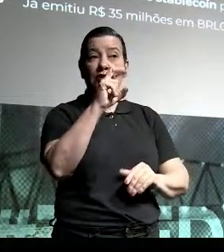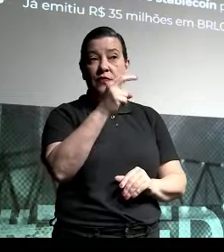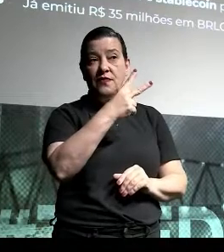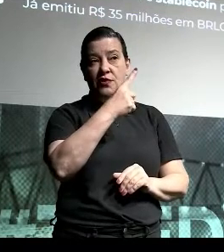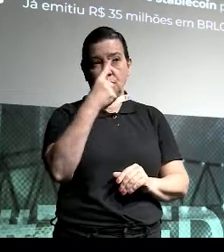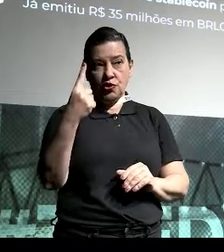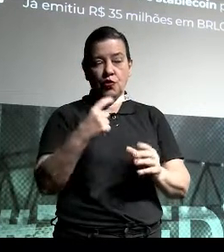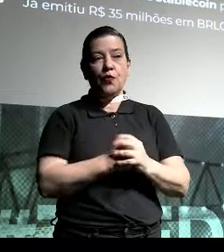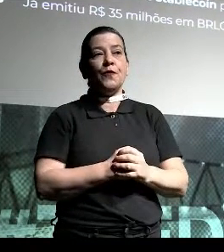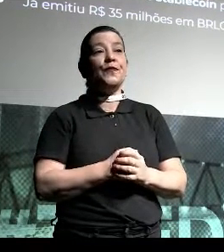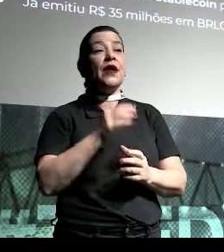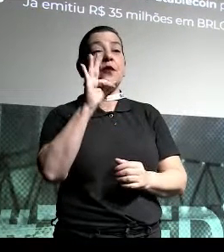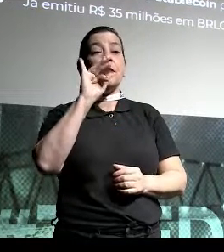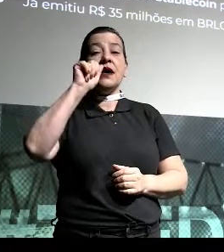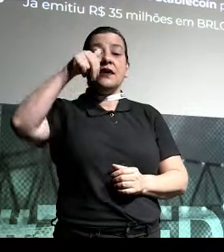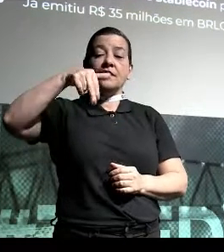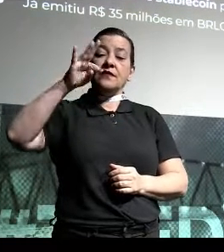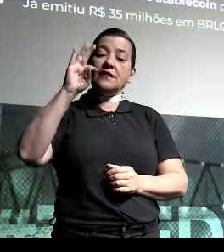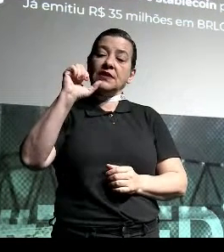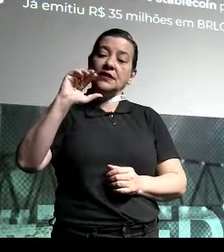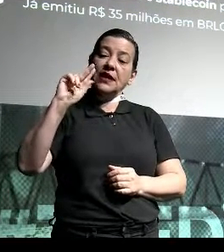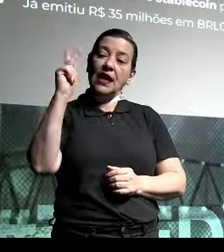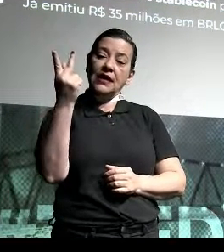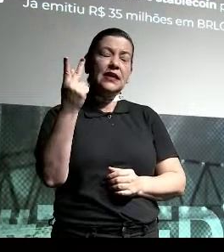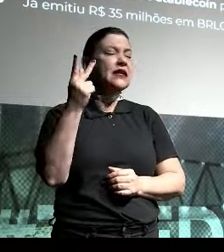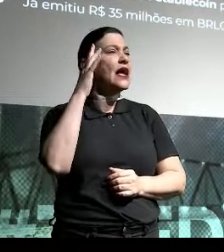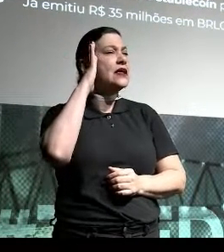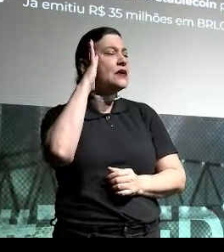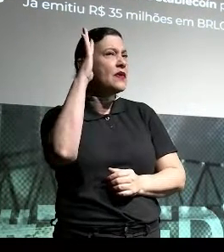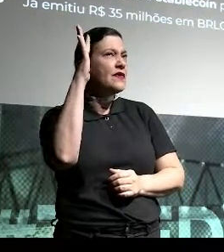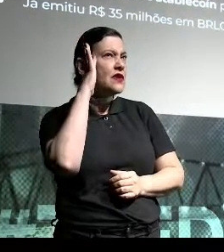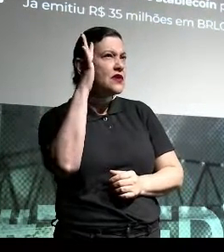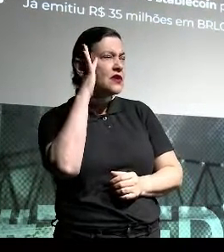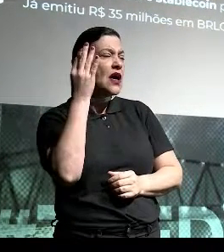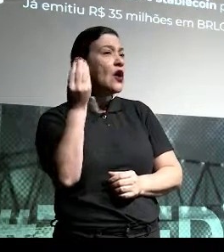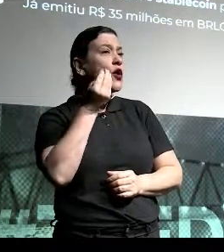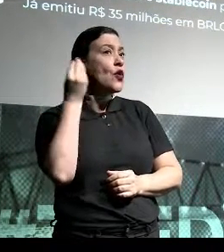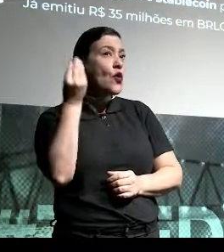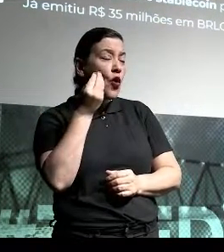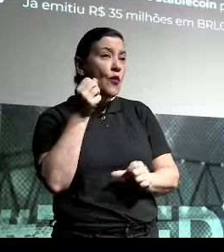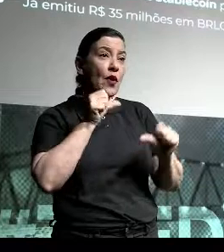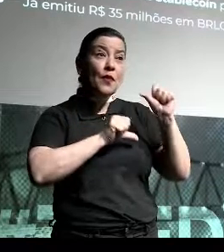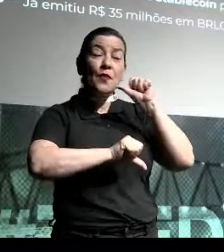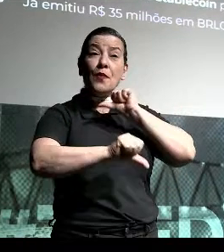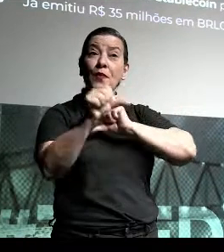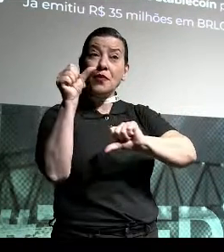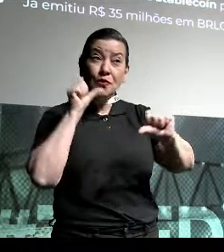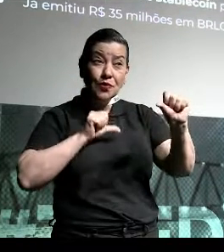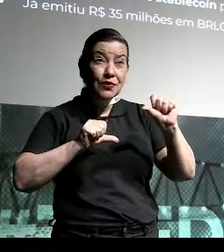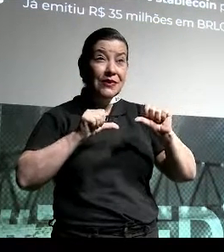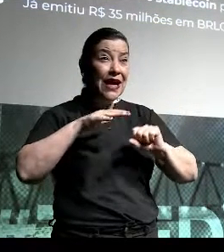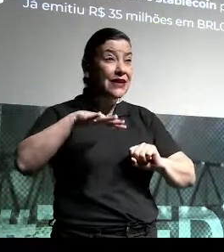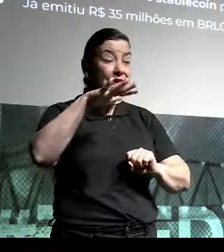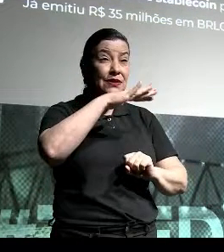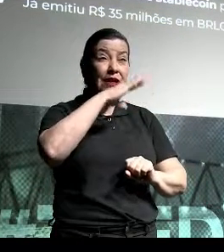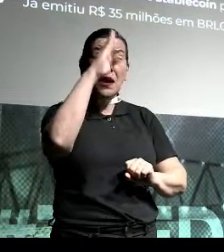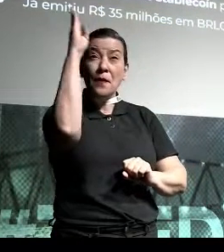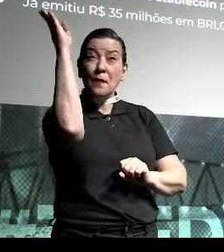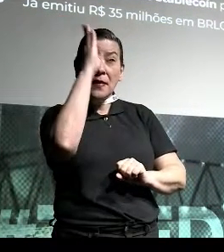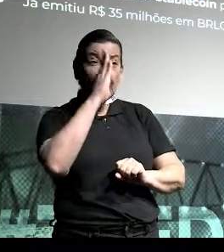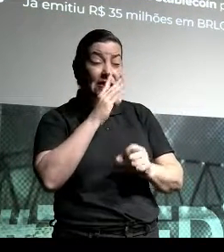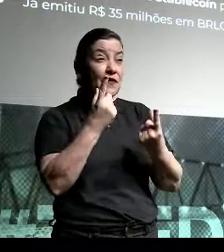uma fintech e ela tem uma filosofia, né? Essa filosofia é a gente conseguir mudar o ecossistema brasileiro, o